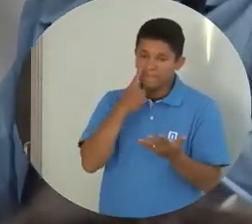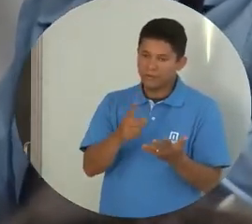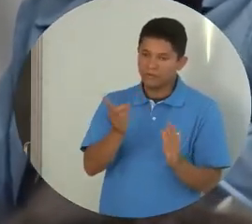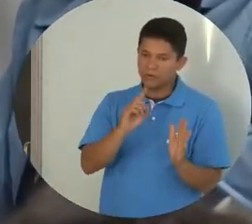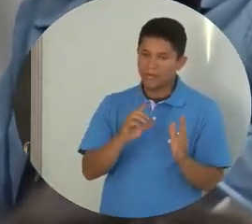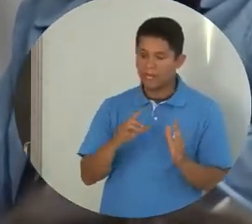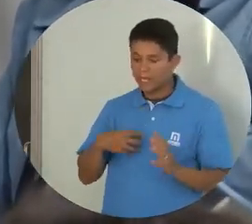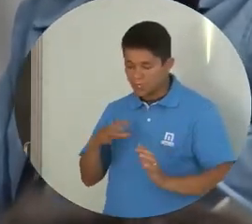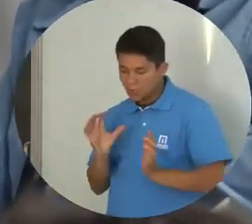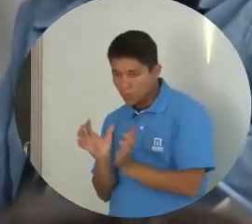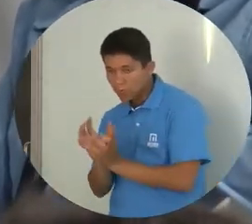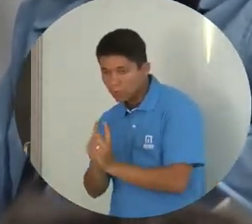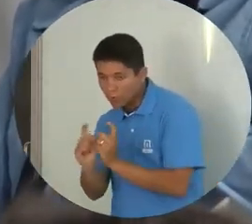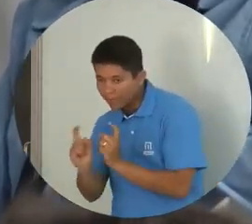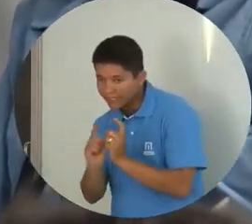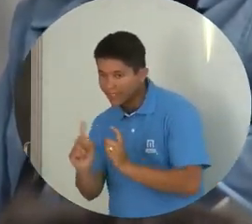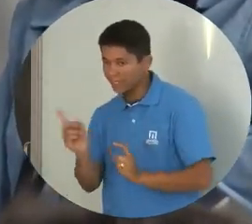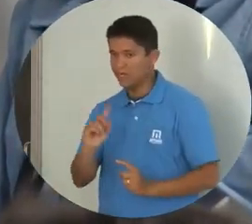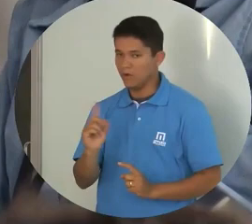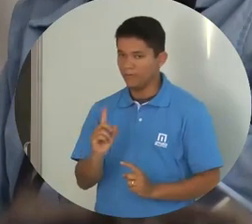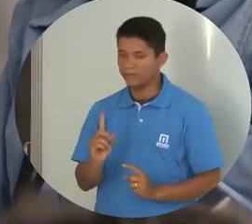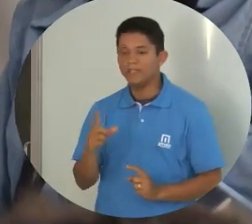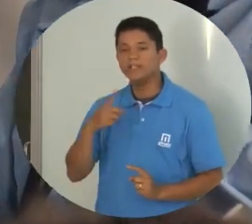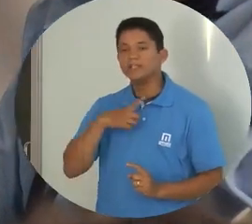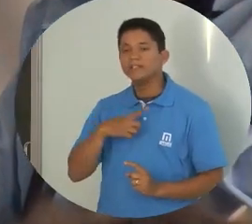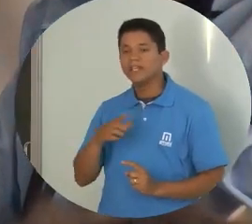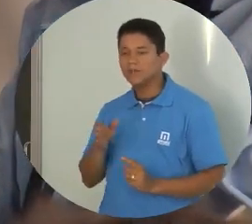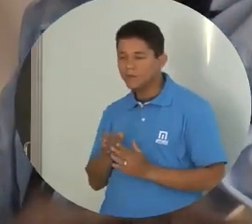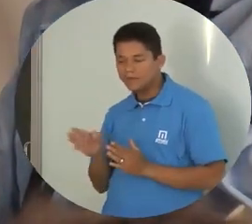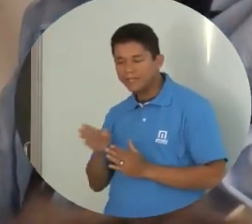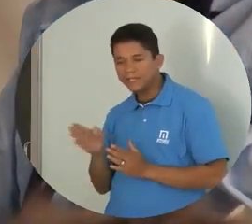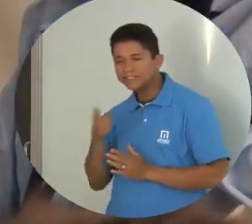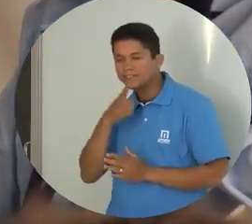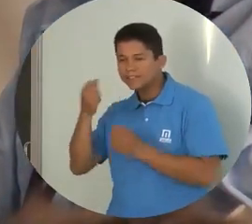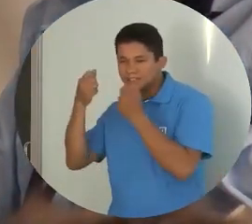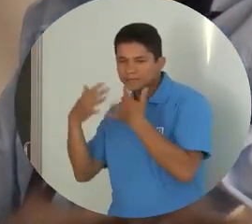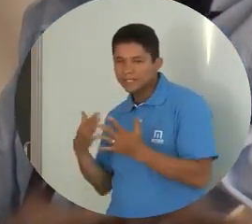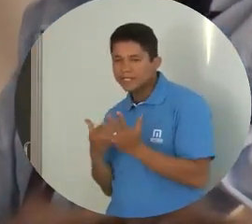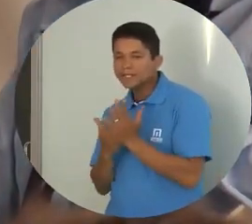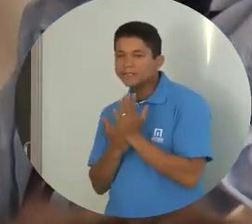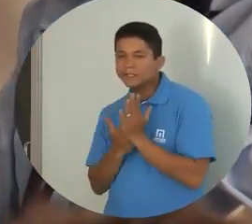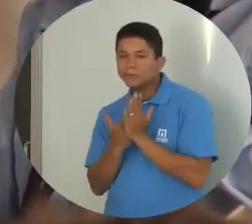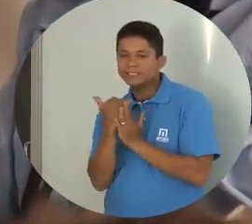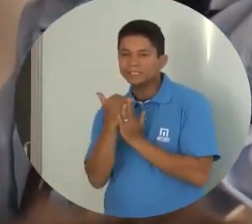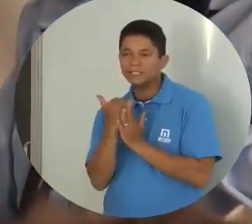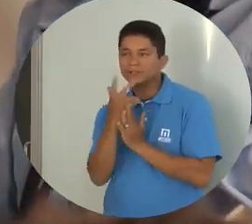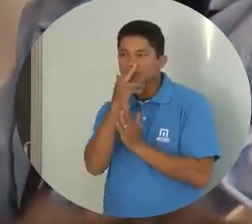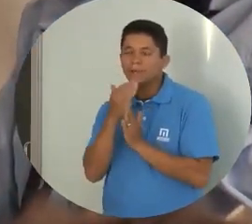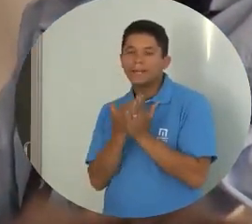comitê, mas há uma vertente dizendo que há um excesso de rigor,